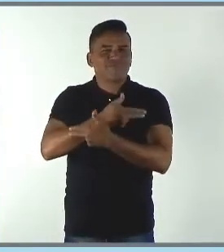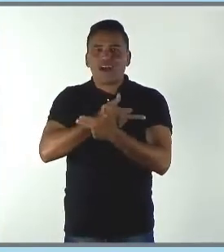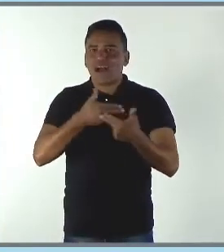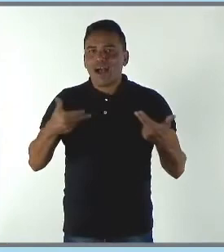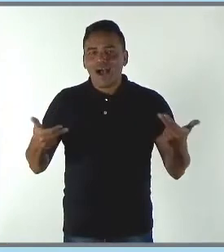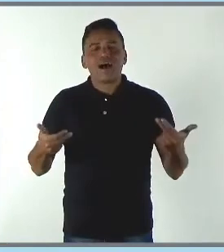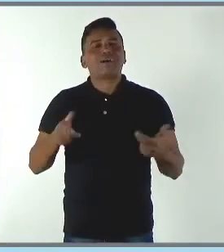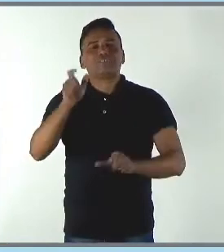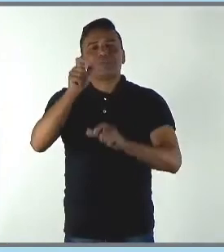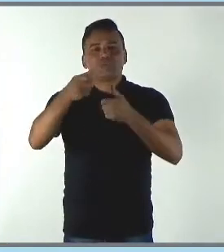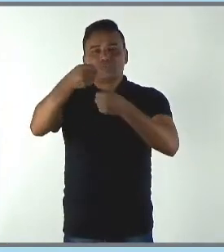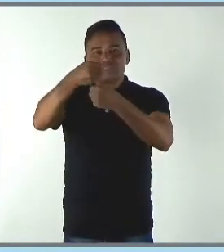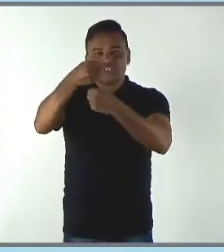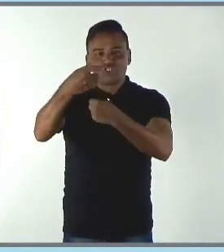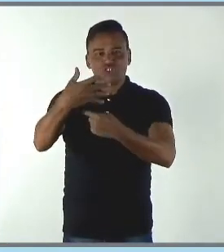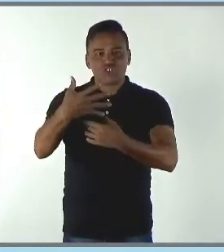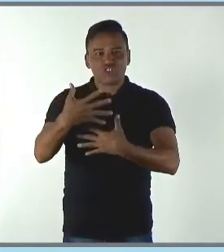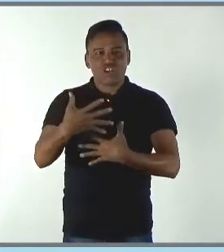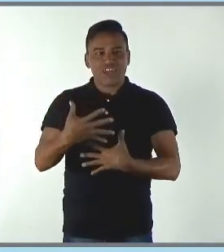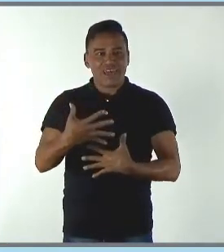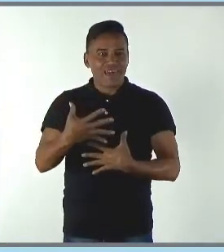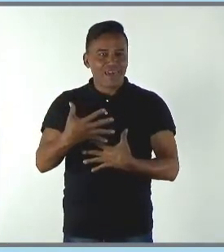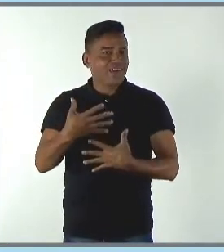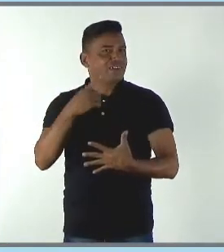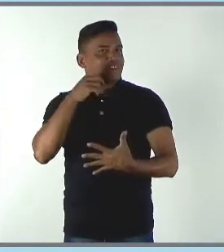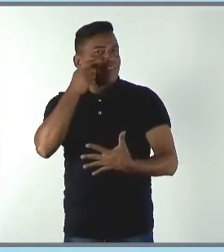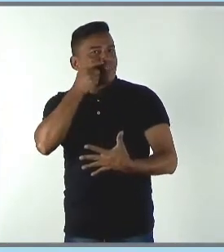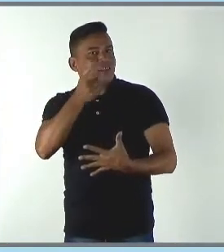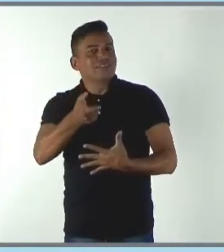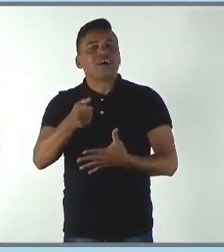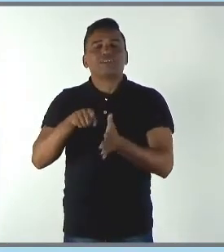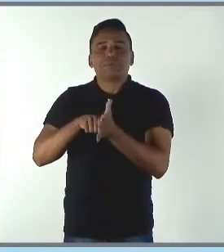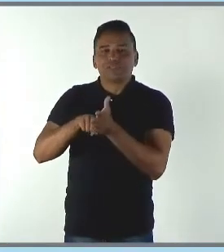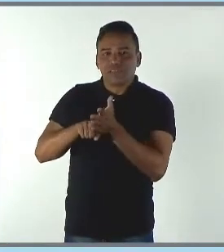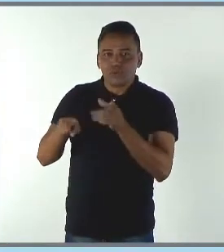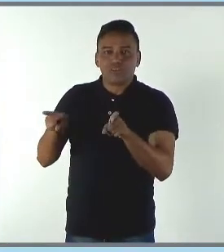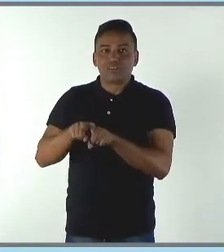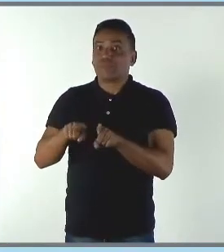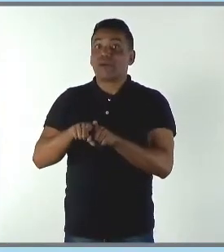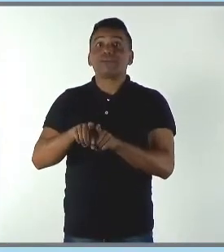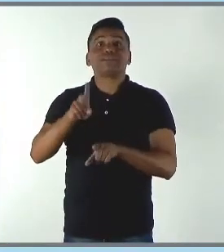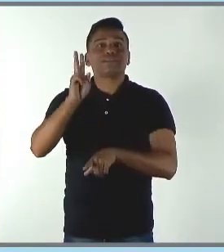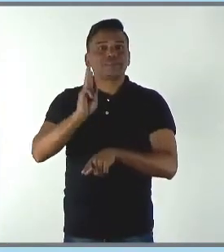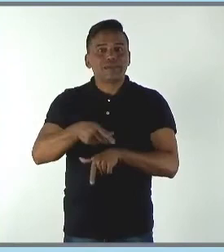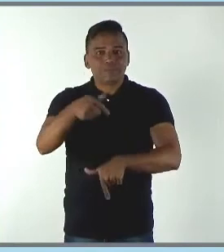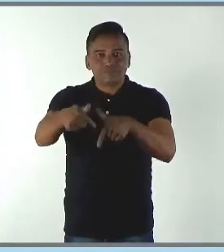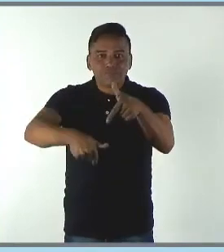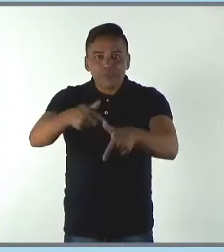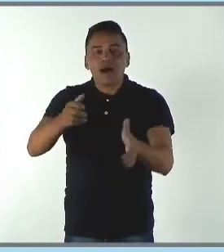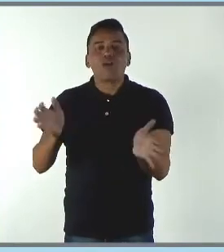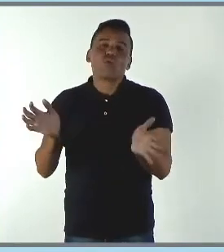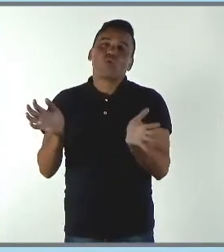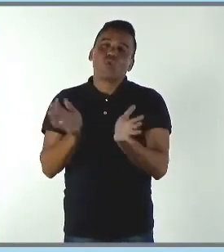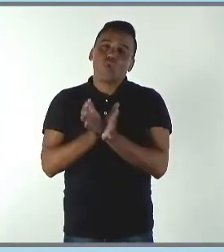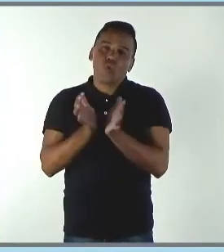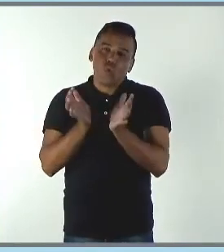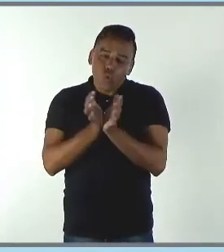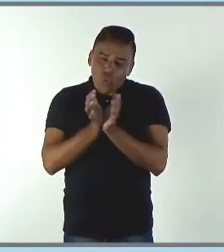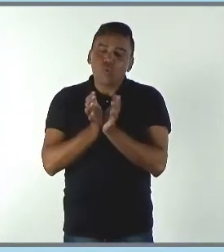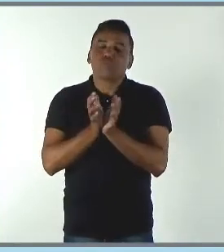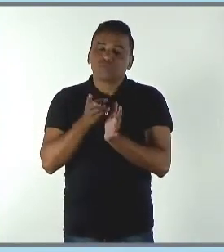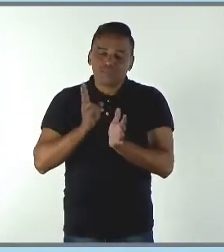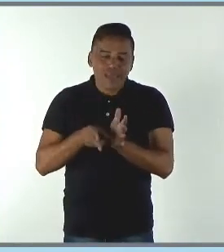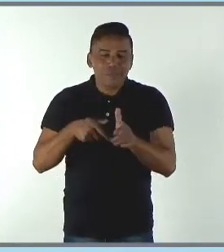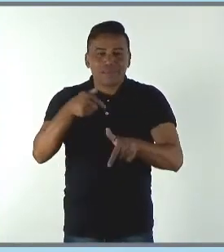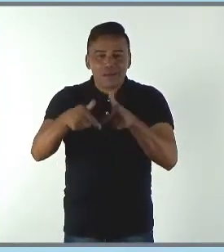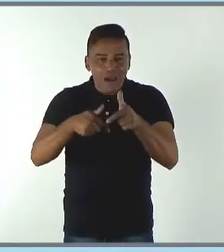chat, pessoal interessado e pesquisador disso também. Então, tem coletivos, né, Exato. preocupados em